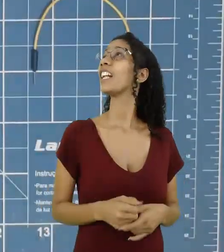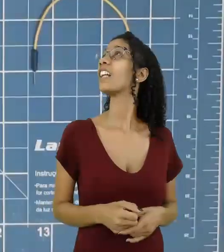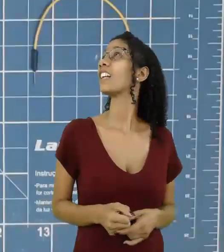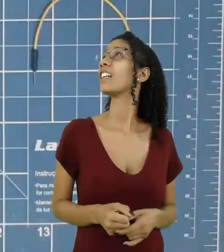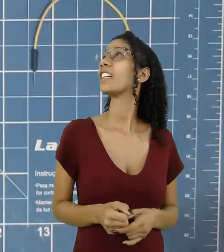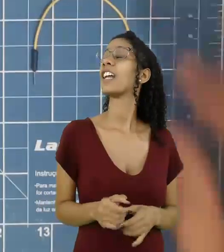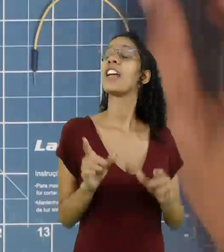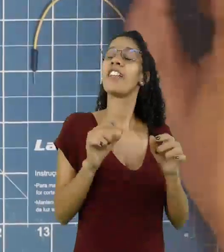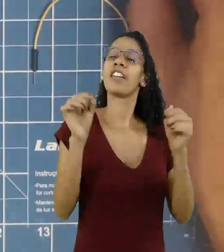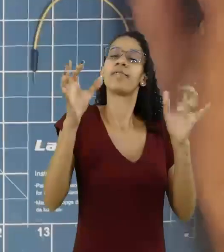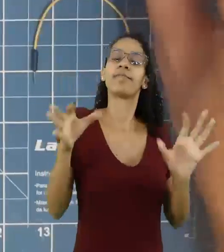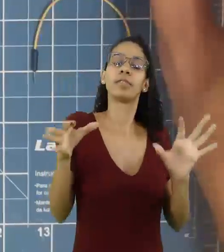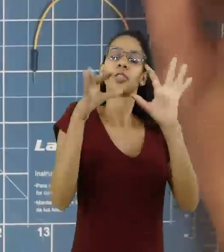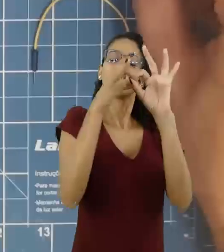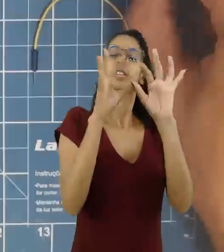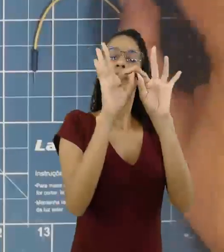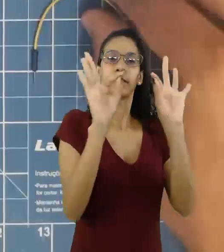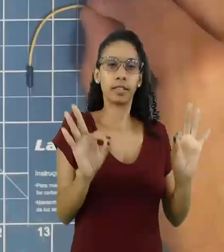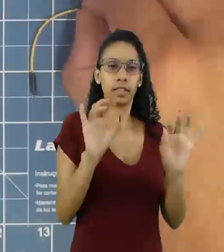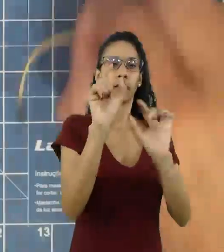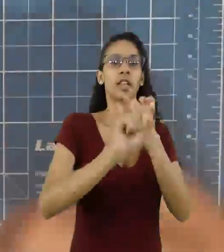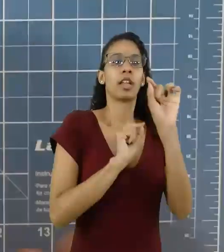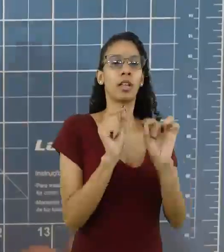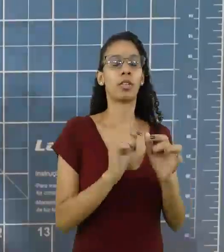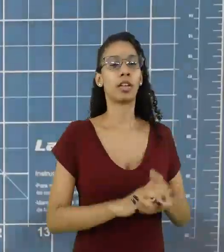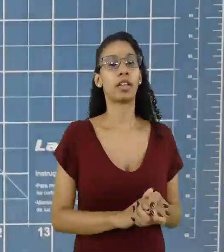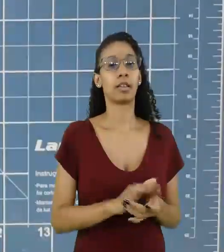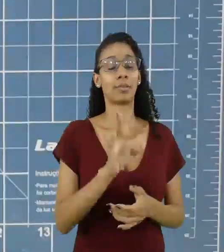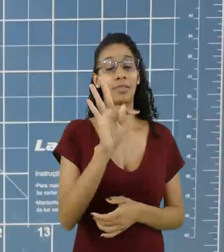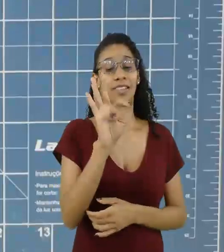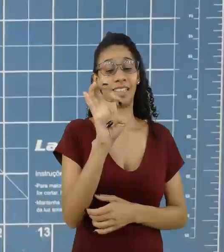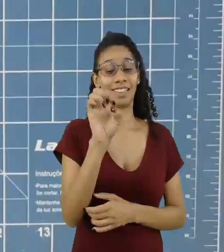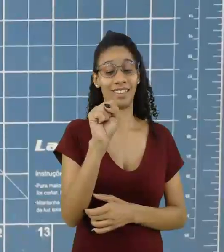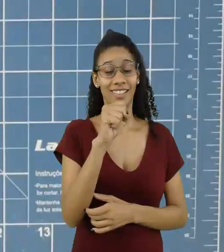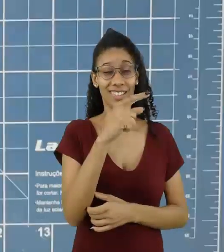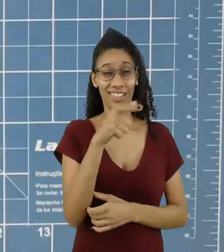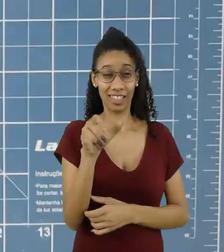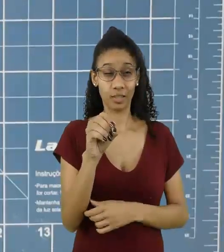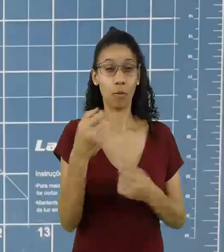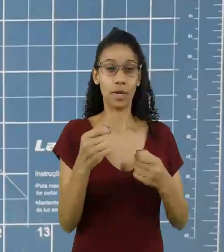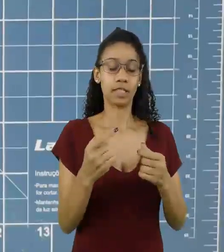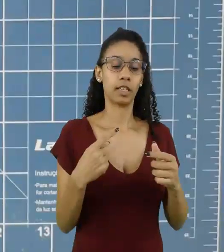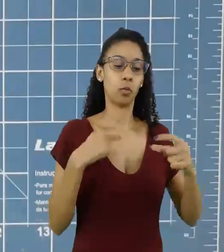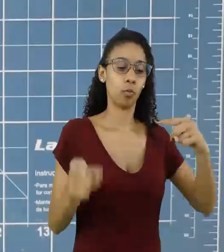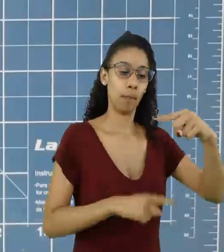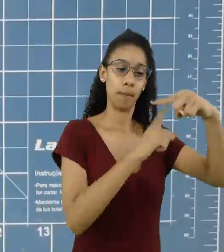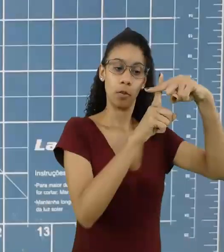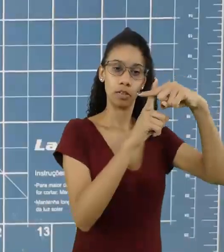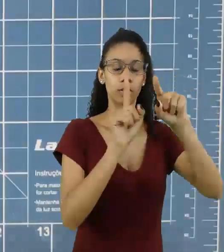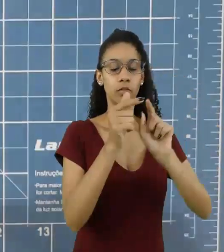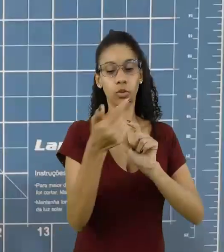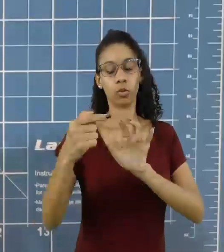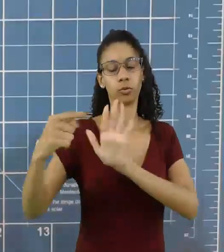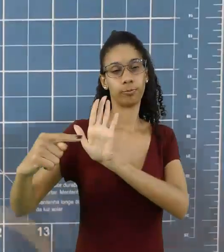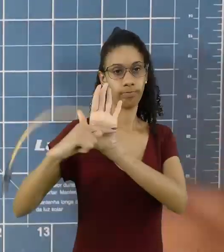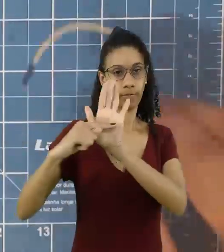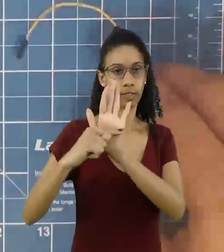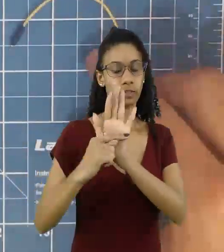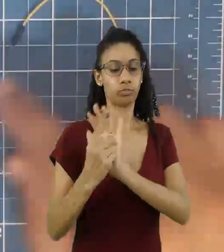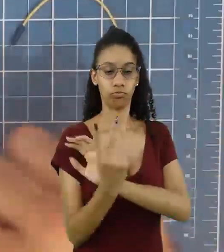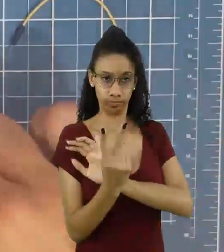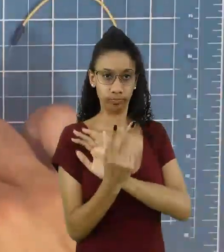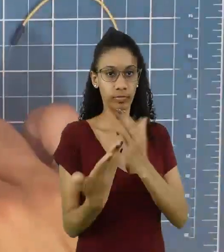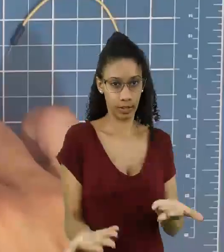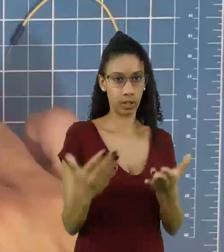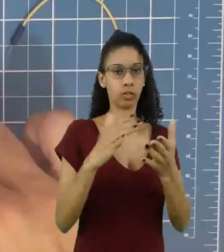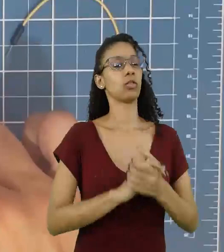esses aqui estão conectados em série. Por se tratar de um divisor de tensão, você tem que alimentar um lado de forma positiva e outro lado negativo,